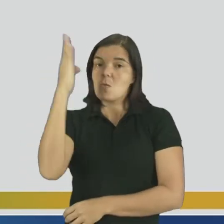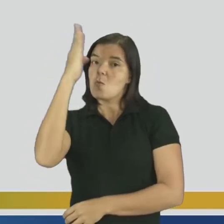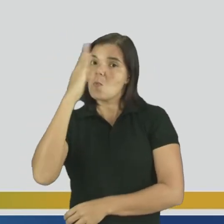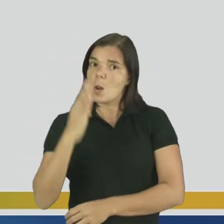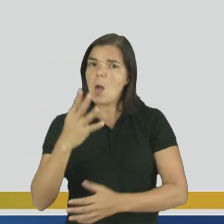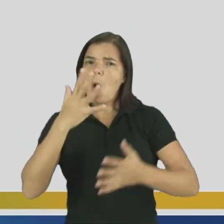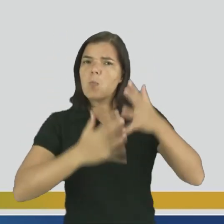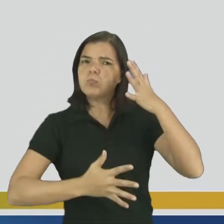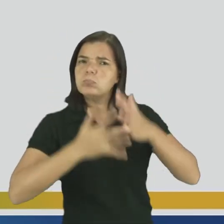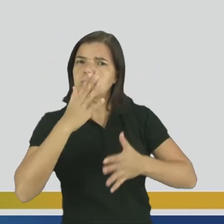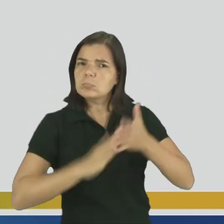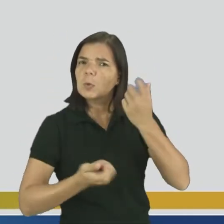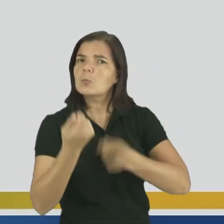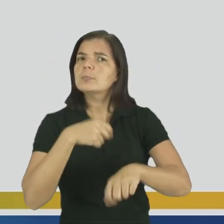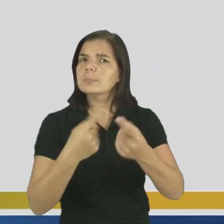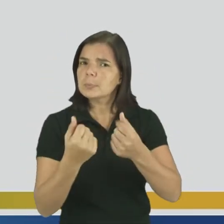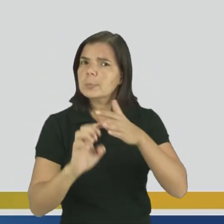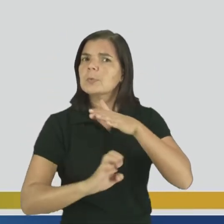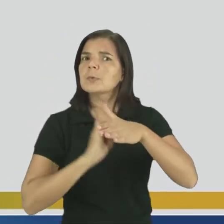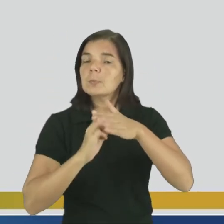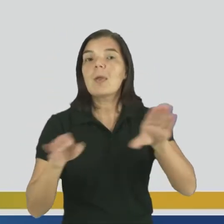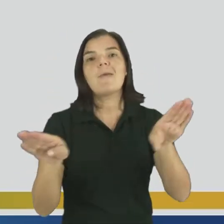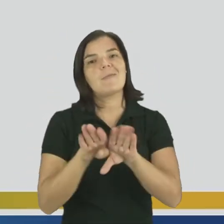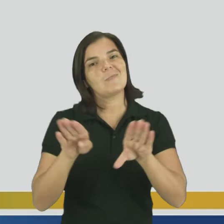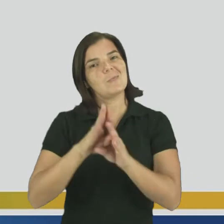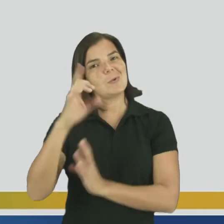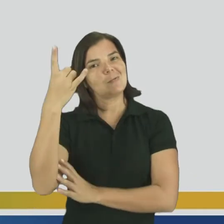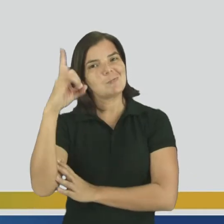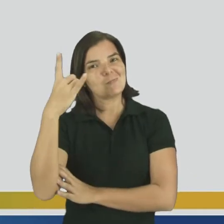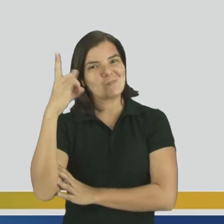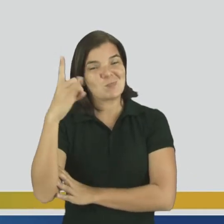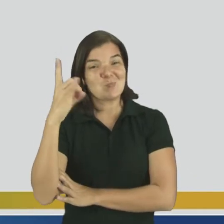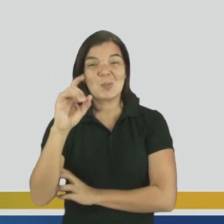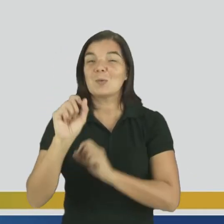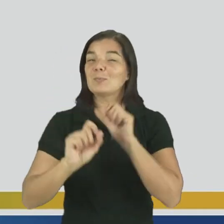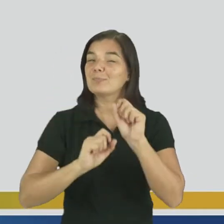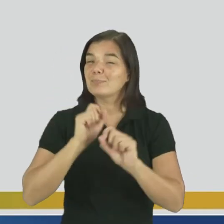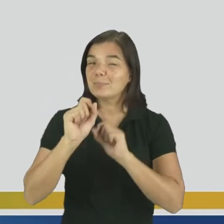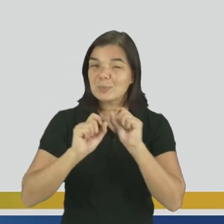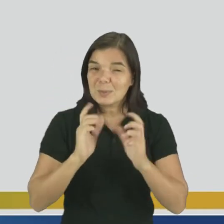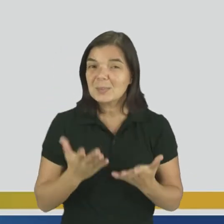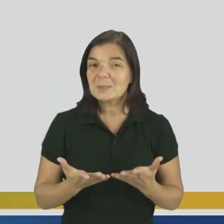ali atrapalhava o negócio dessas empresas e da Bolívia, o que vai gerar uma enorme,